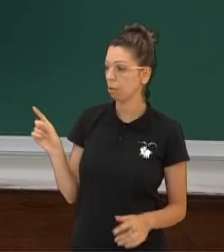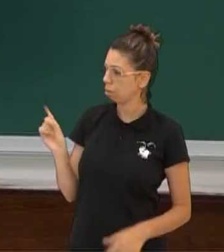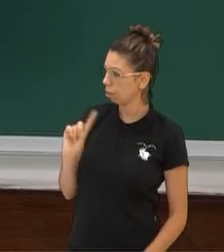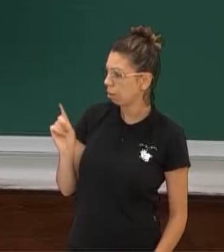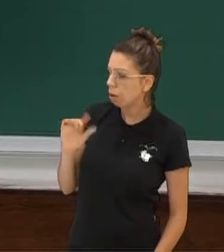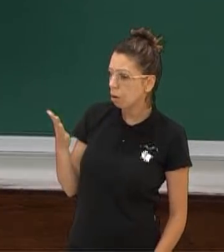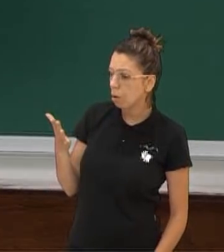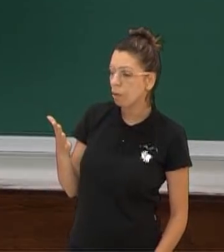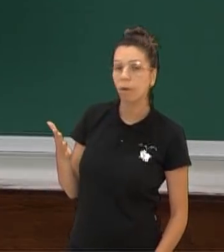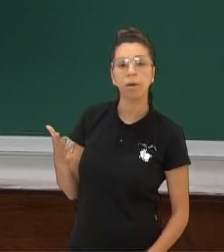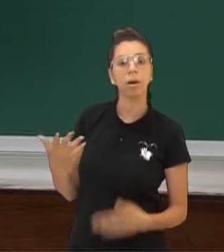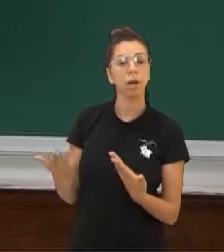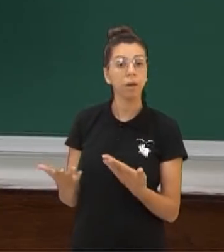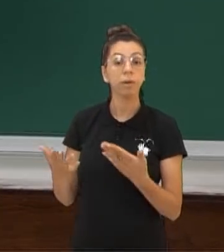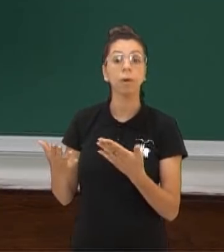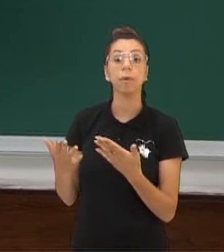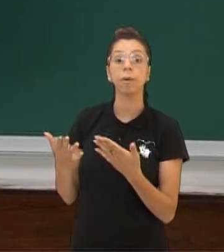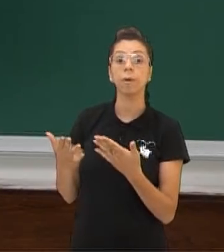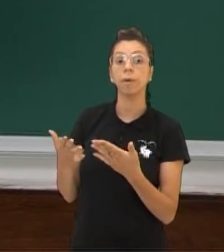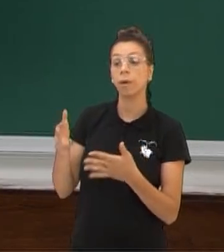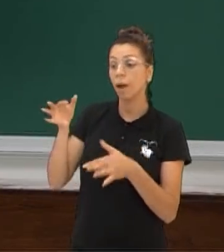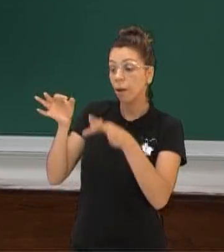Felizmente, a injustiça